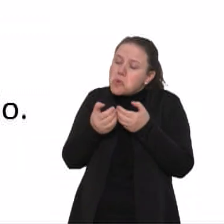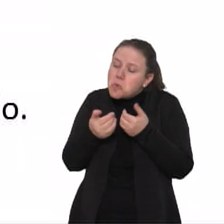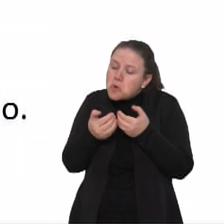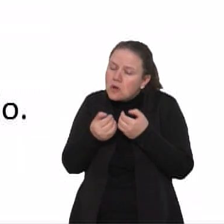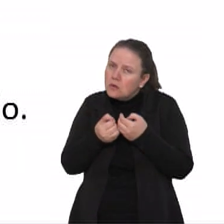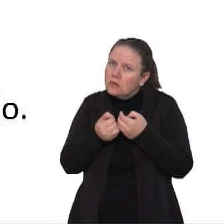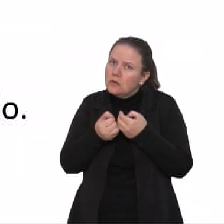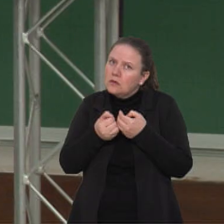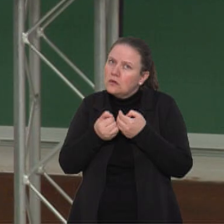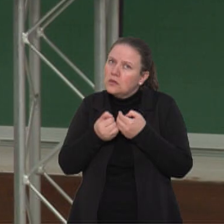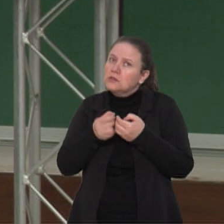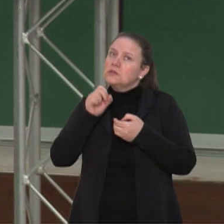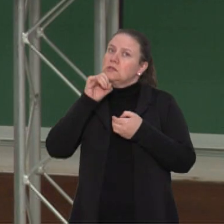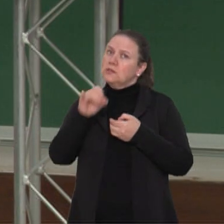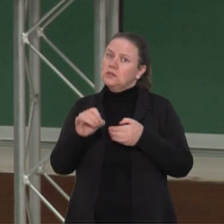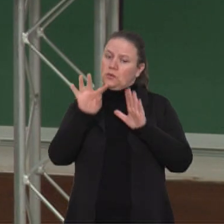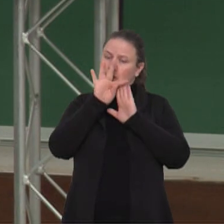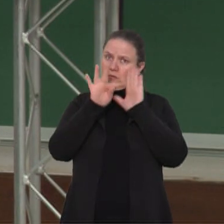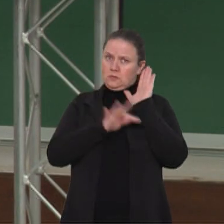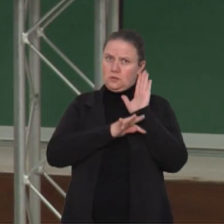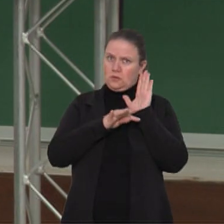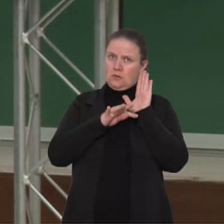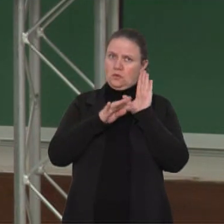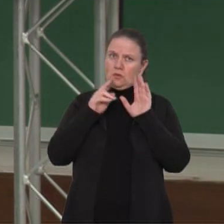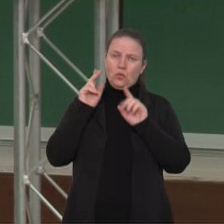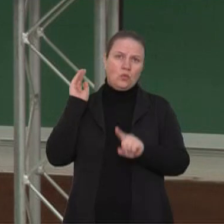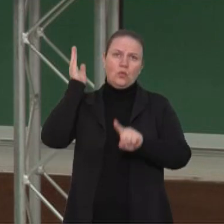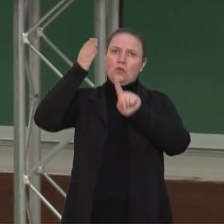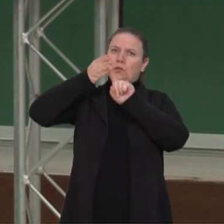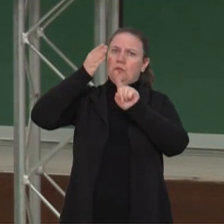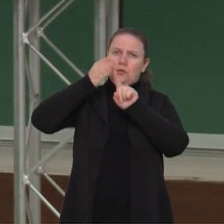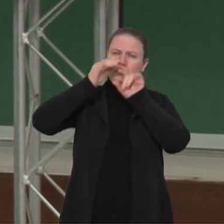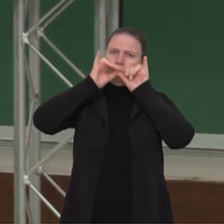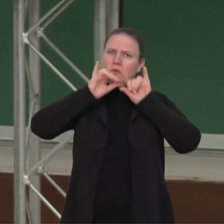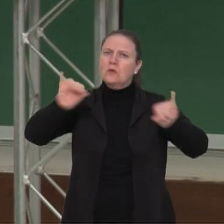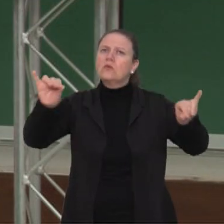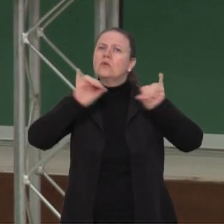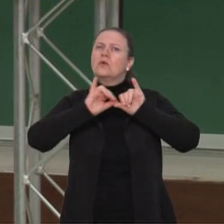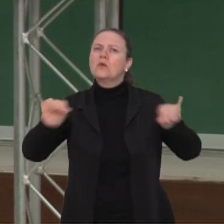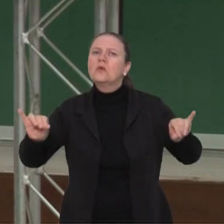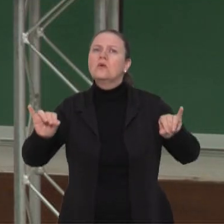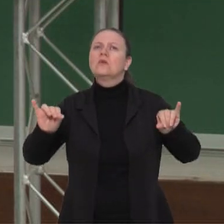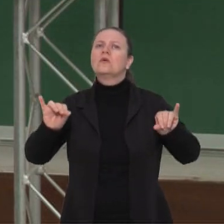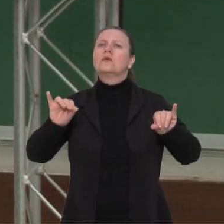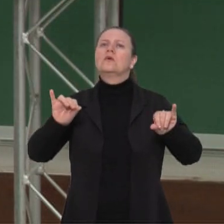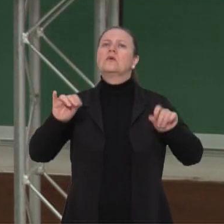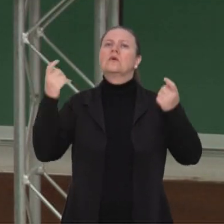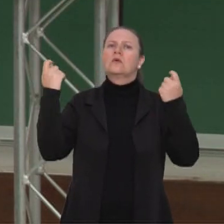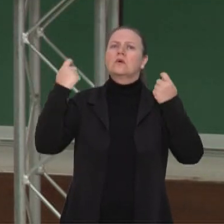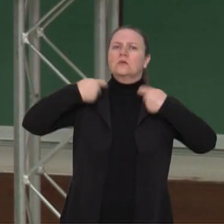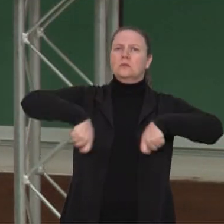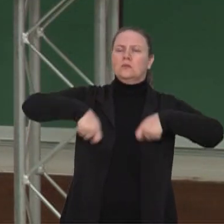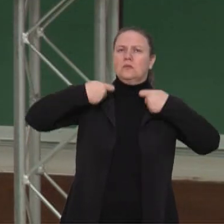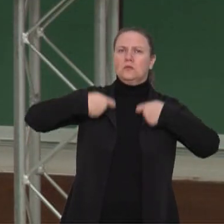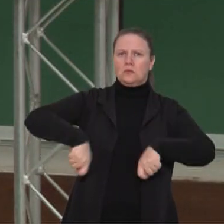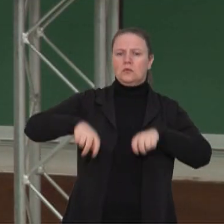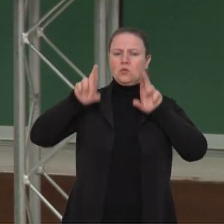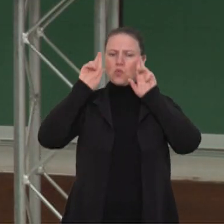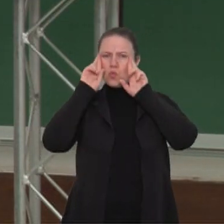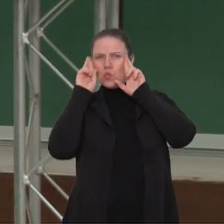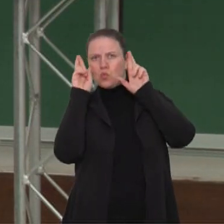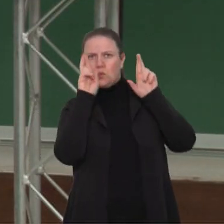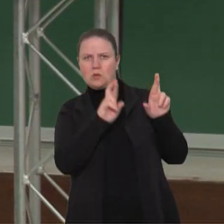Não importa. Se o teu texto tem a função de ser informativo, ele precisa, então,